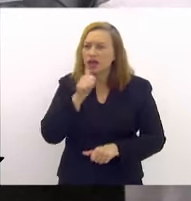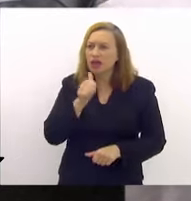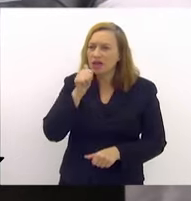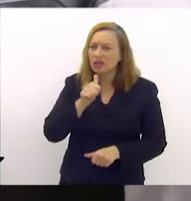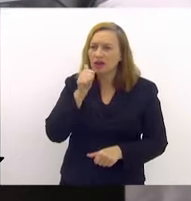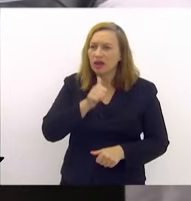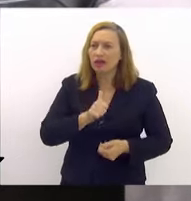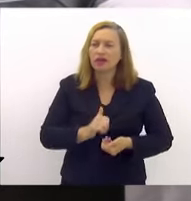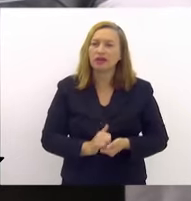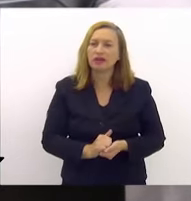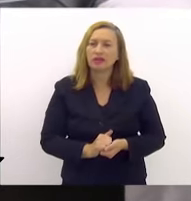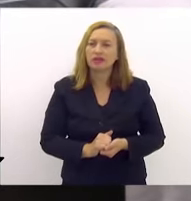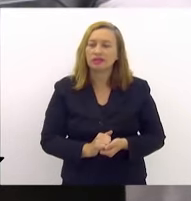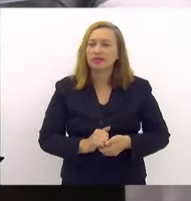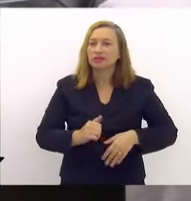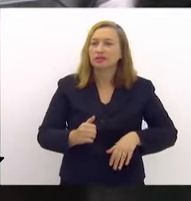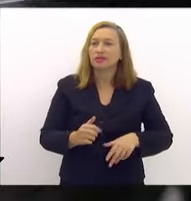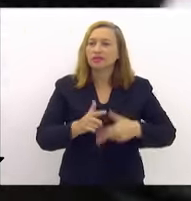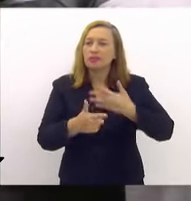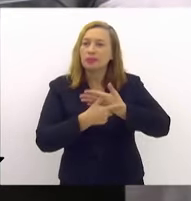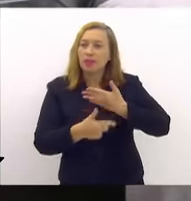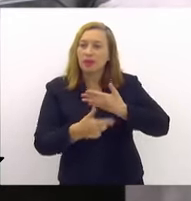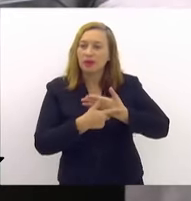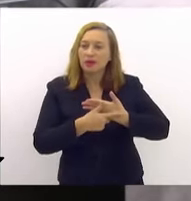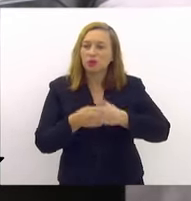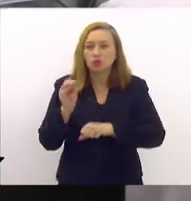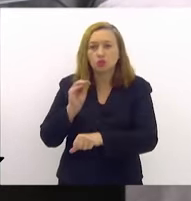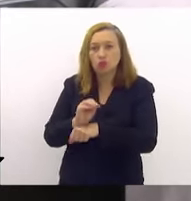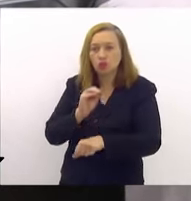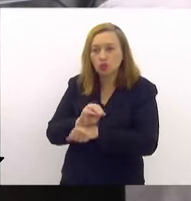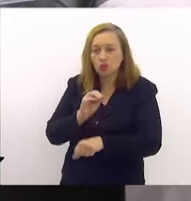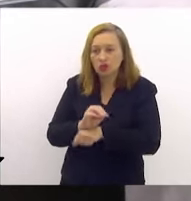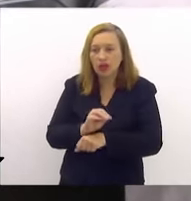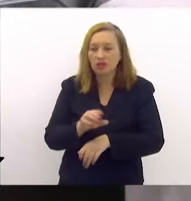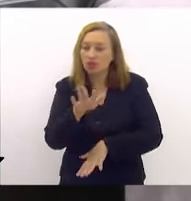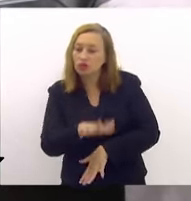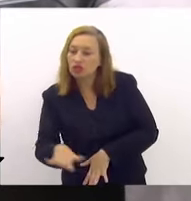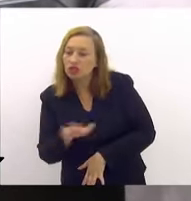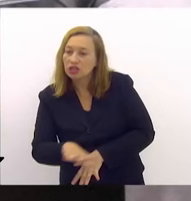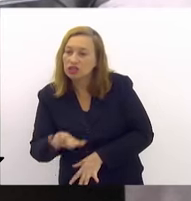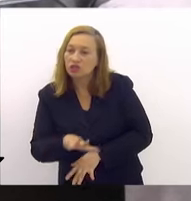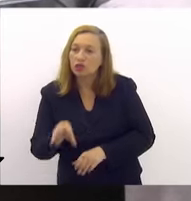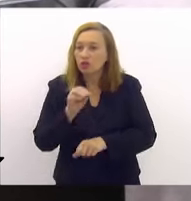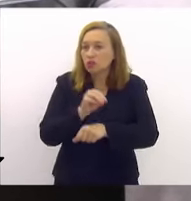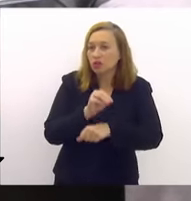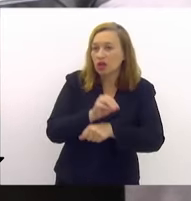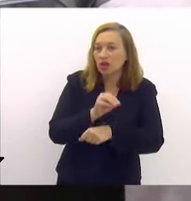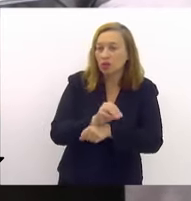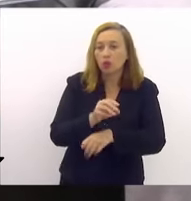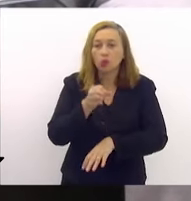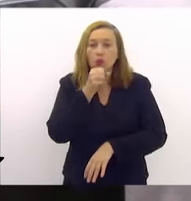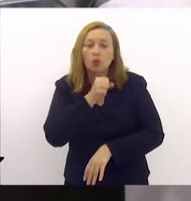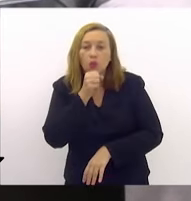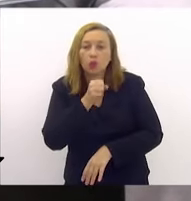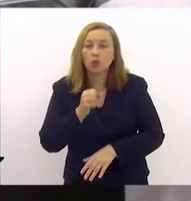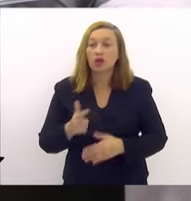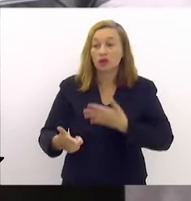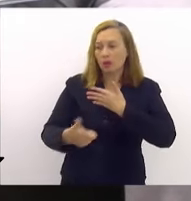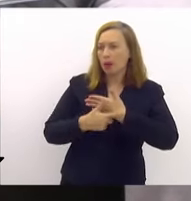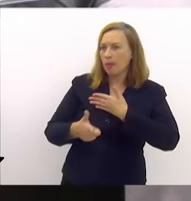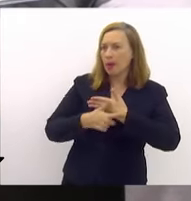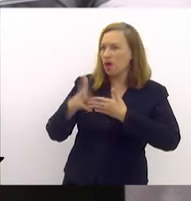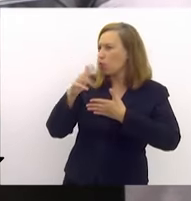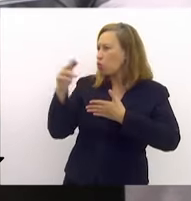historicamente, sempre desempenharam papéis que são considerados papéis de cuidado. Cuidado com as crianças, cuidado com os idosos. E esse papel nunca